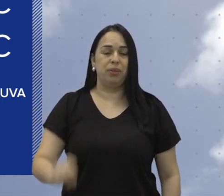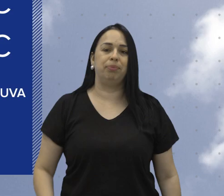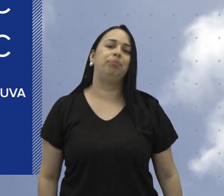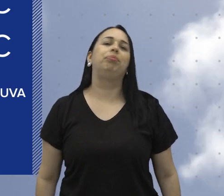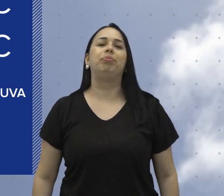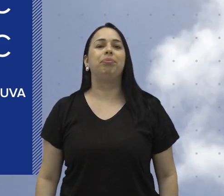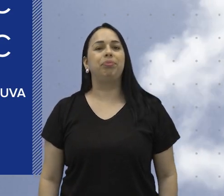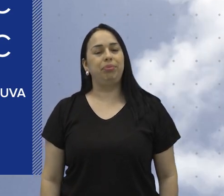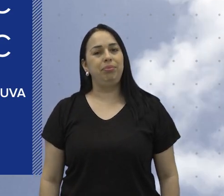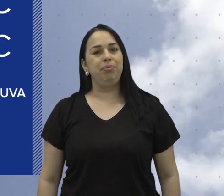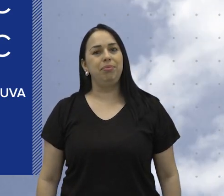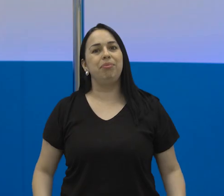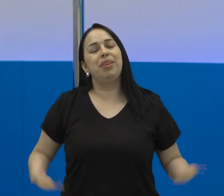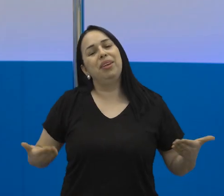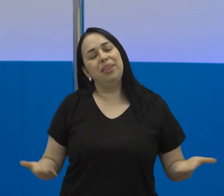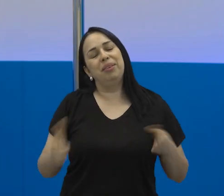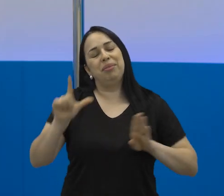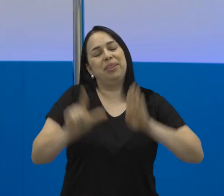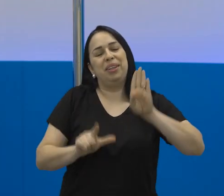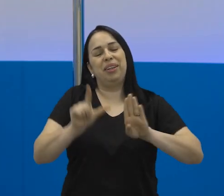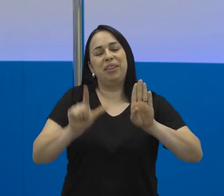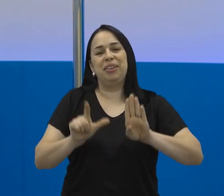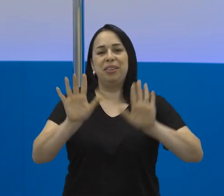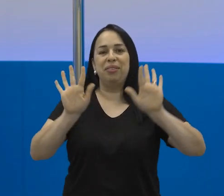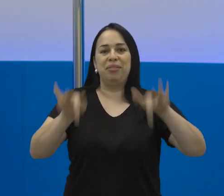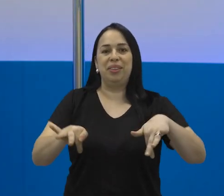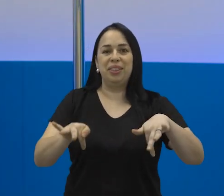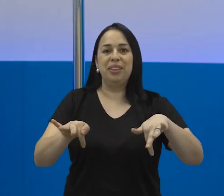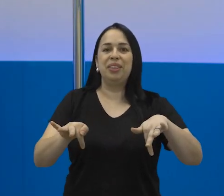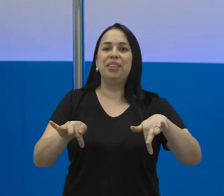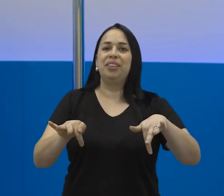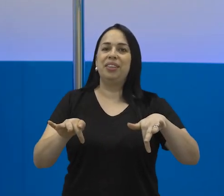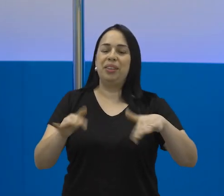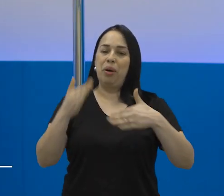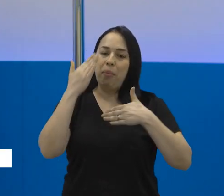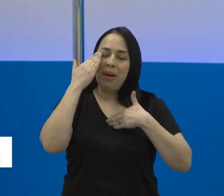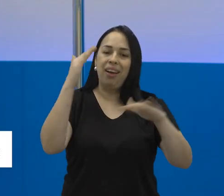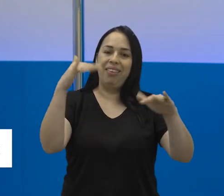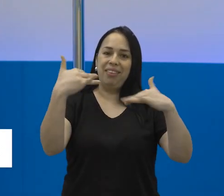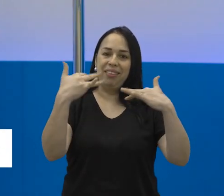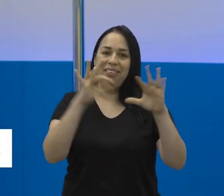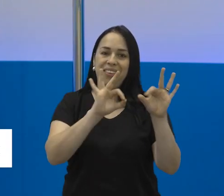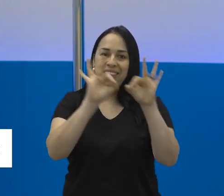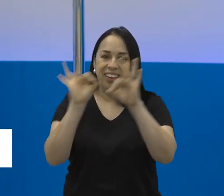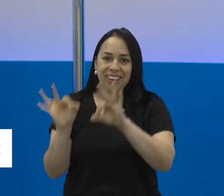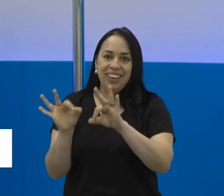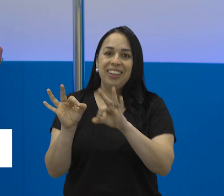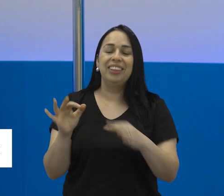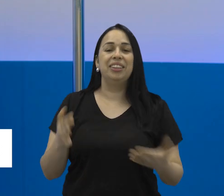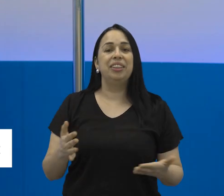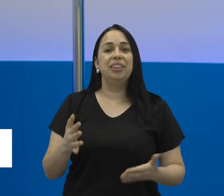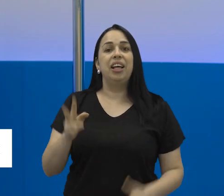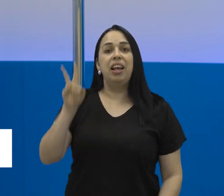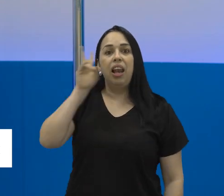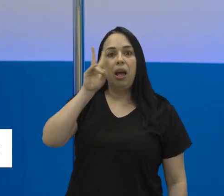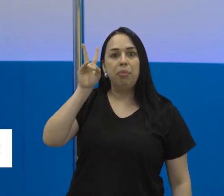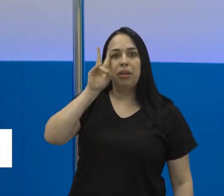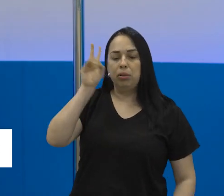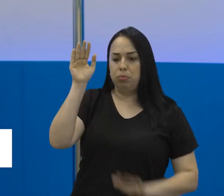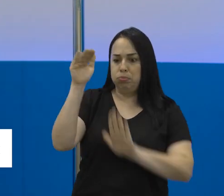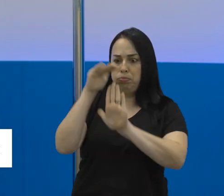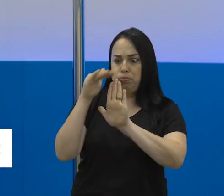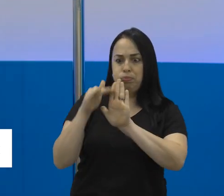de 18. O Boletim Legislativo de hoje fica por aqui. Muito obrigada pela companhia. Eu lembro que toda a